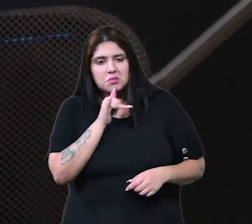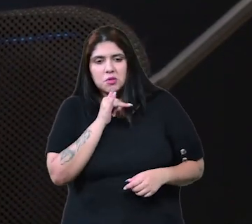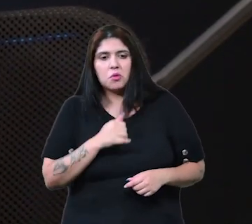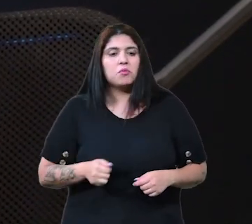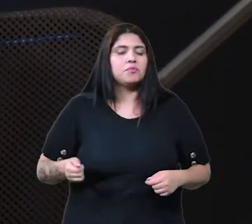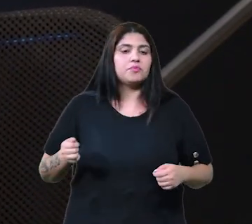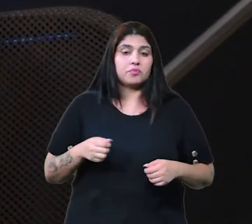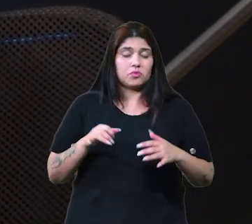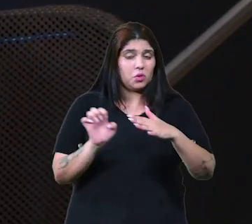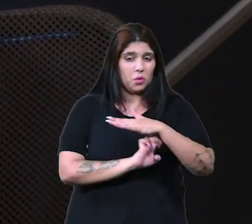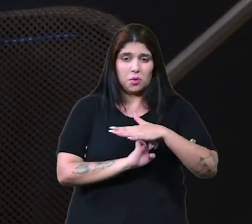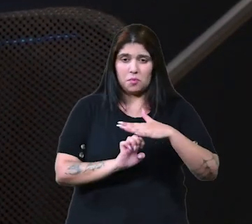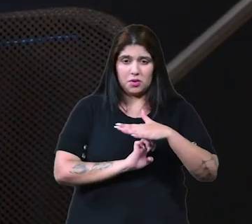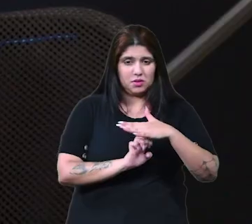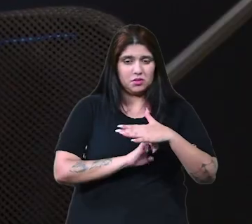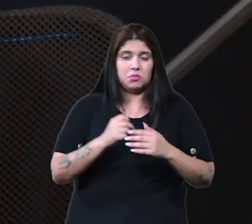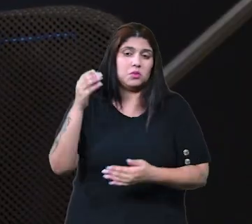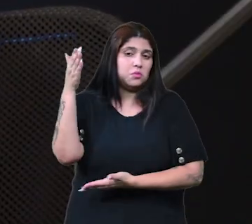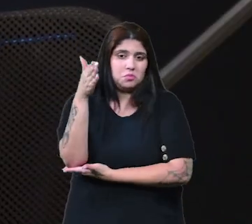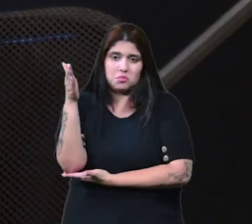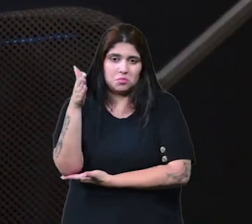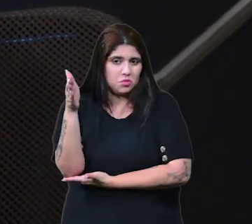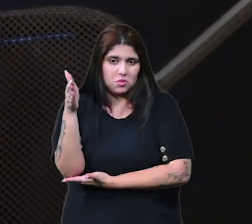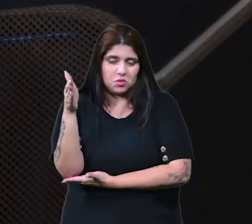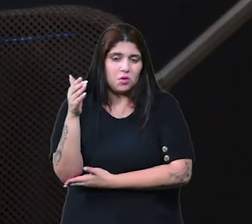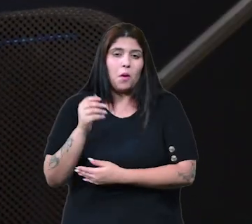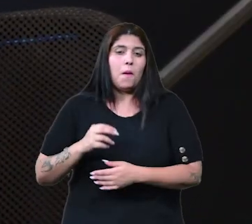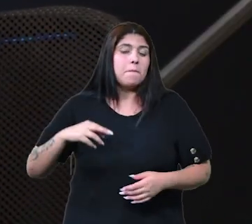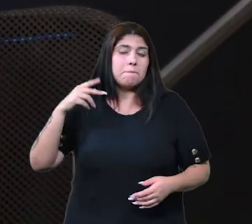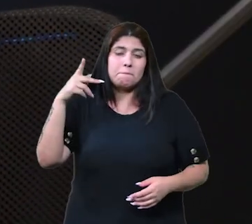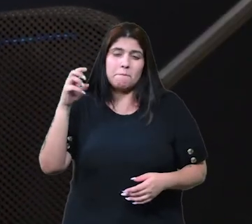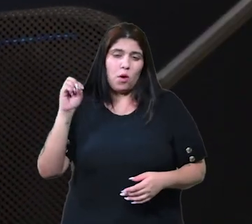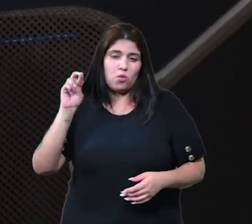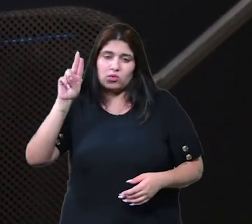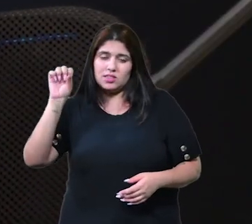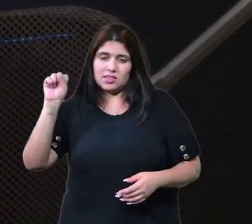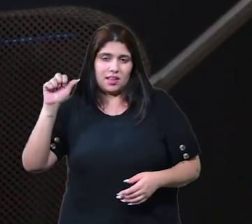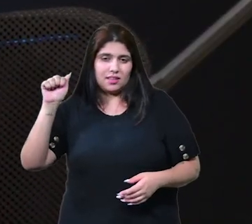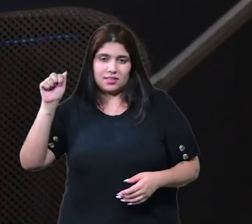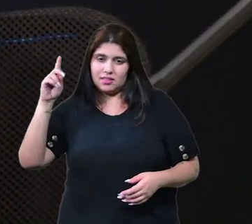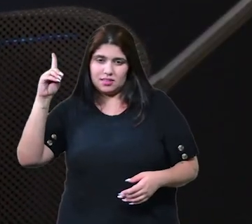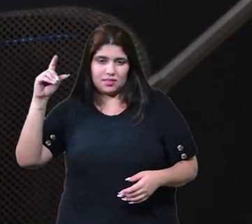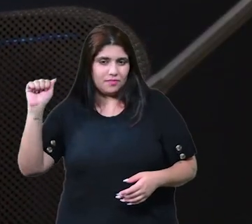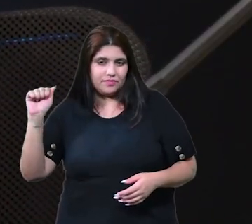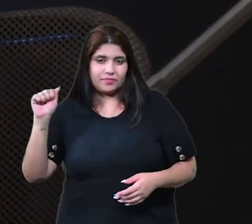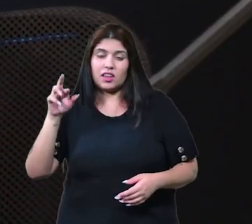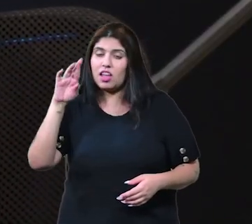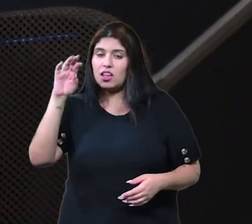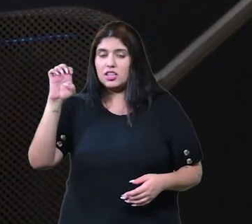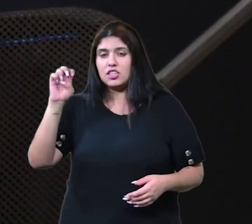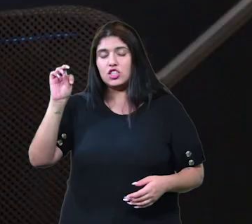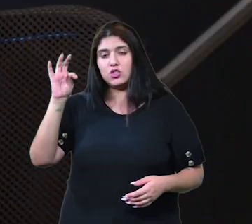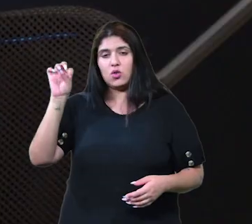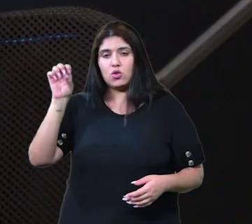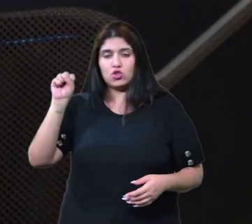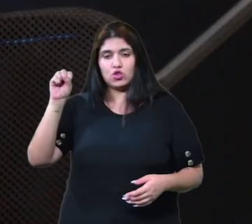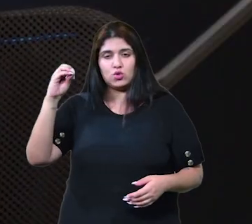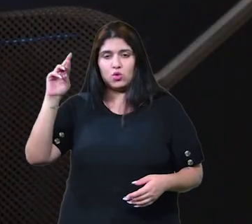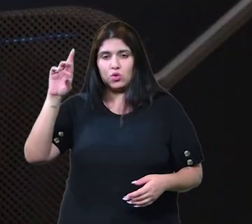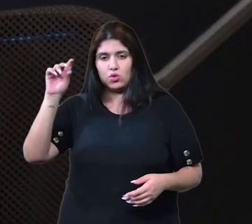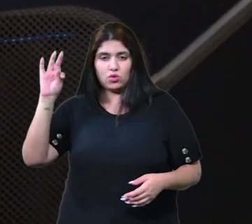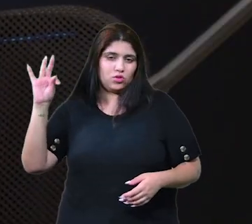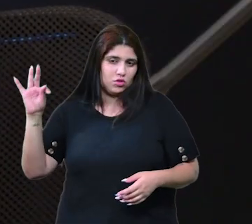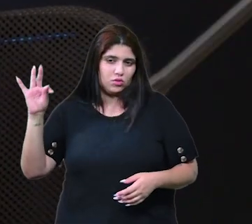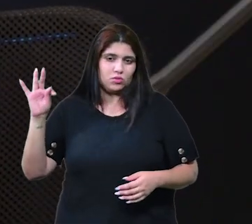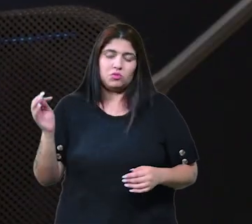hoteleiro, como uma pousada, um hotel, um resort, enfim, ou mesmo em outras áreas onde a